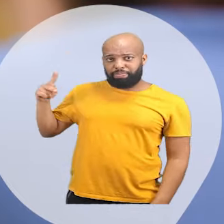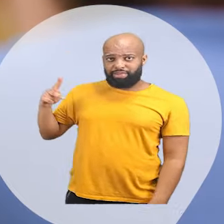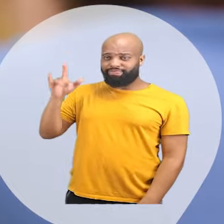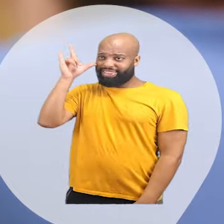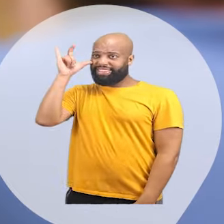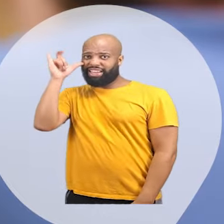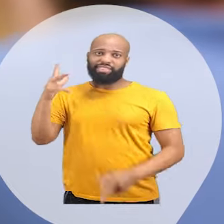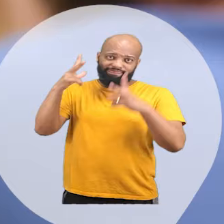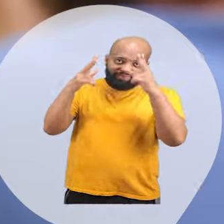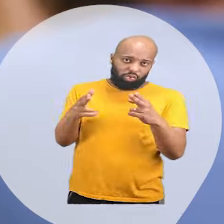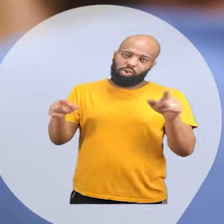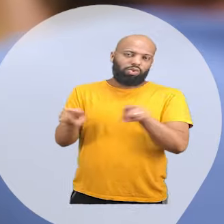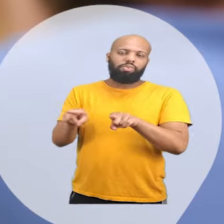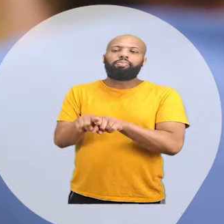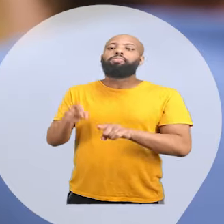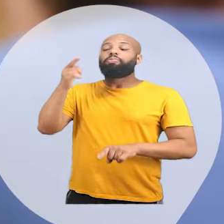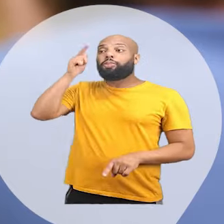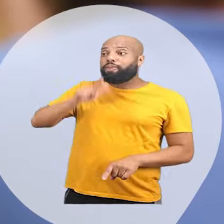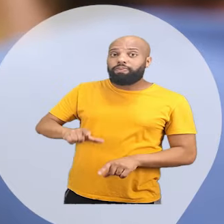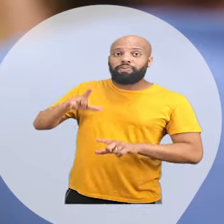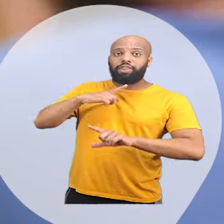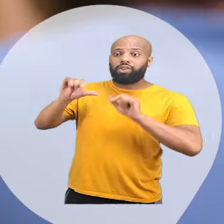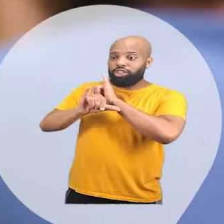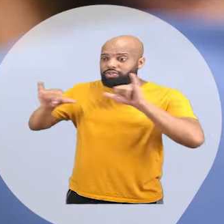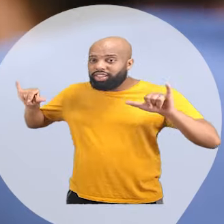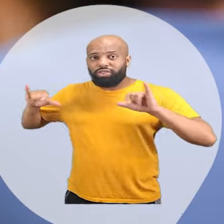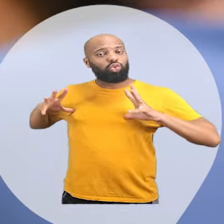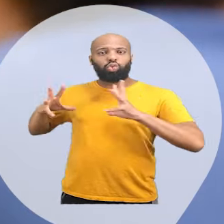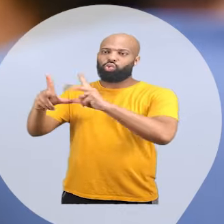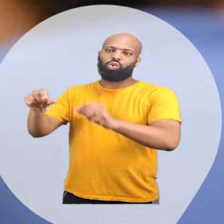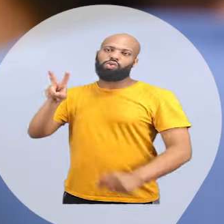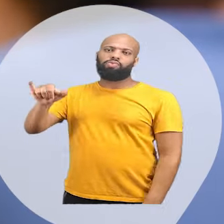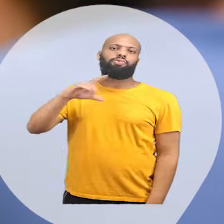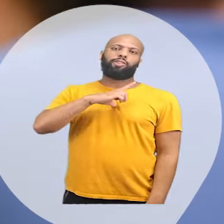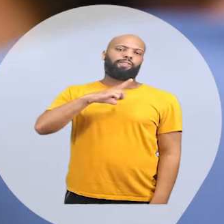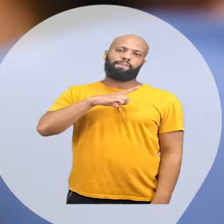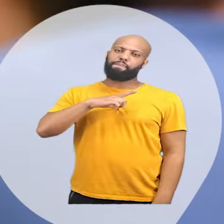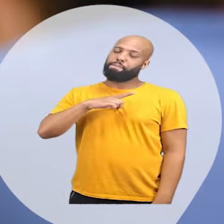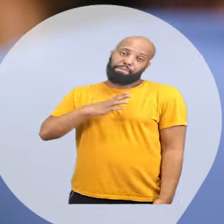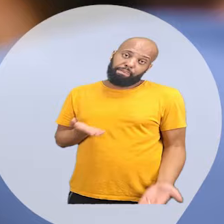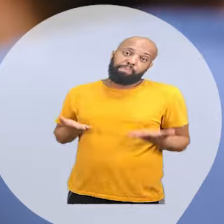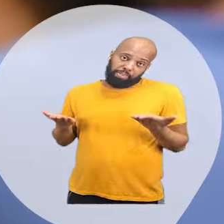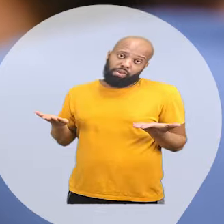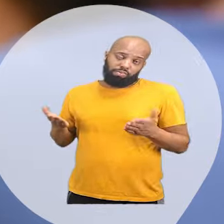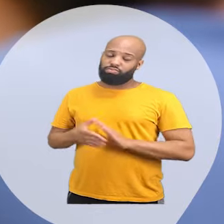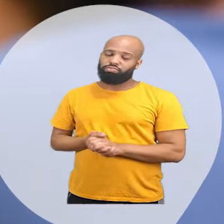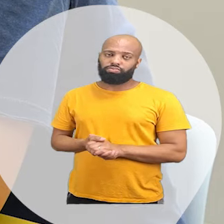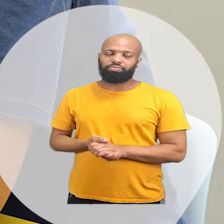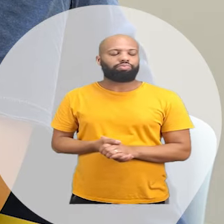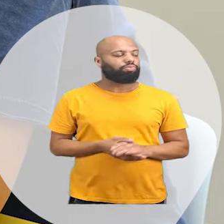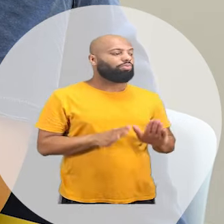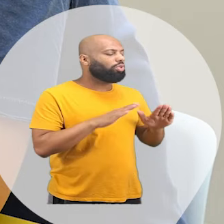mesma então o alcance que ele vai ter o x também vai ter o y também vai ter né então